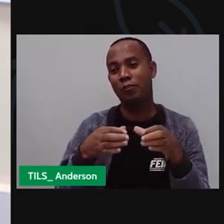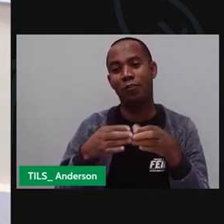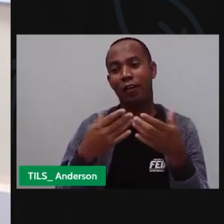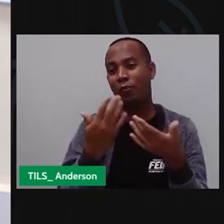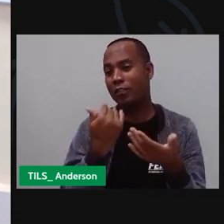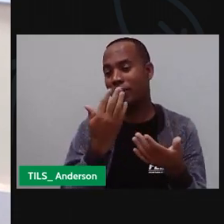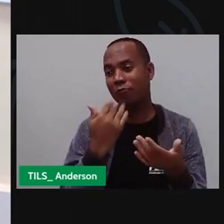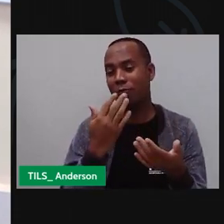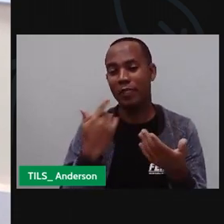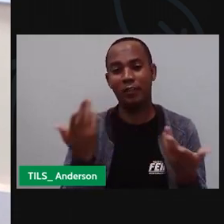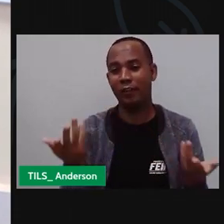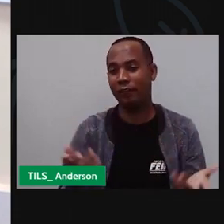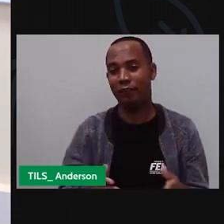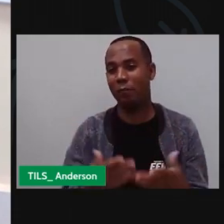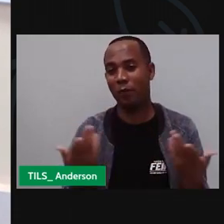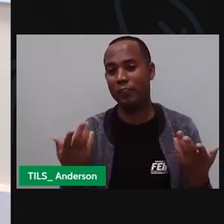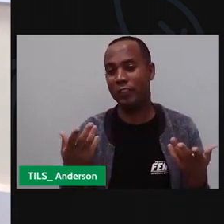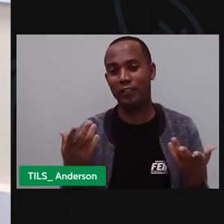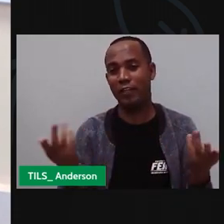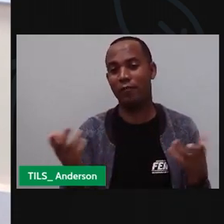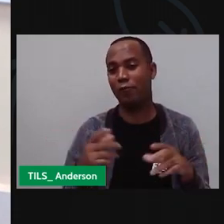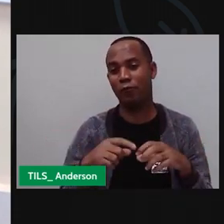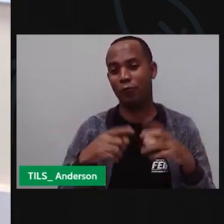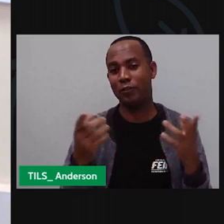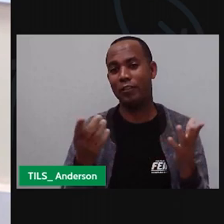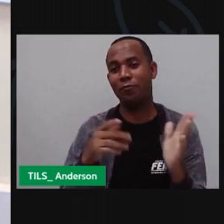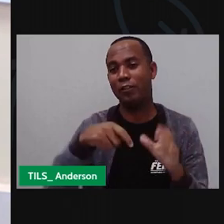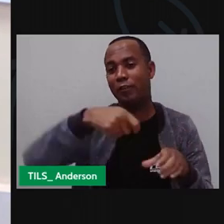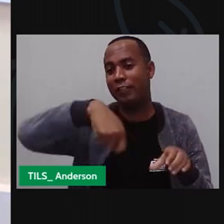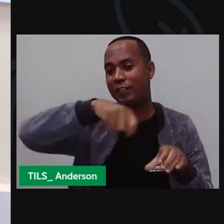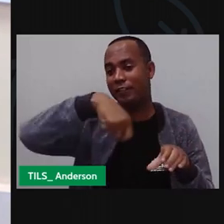bolo. Qualquer coisa de comida. O que que eu vou desenhar?